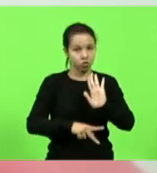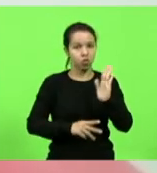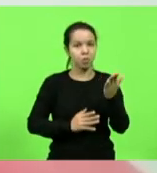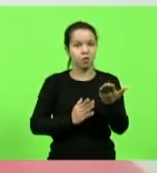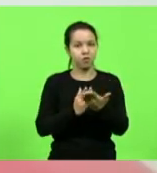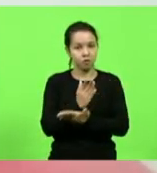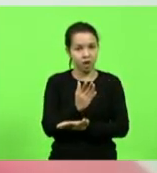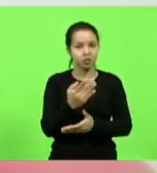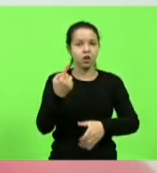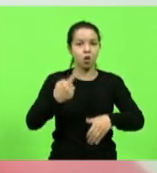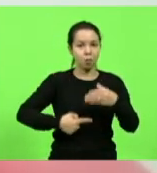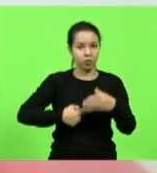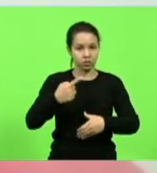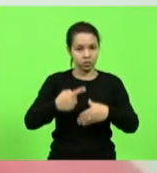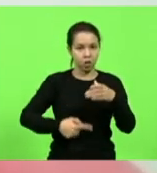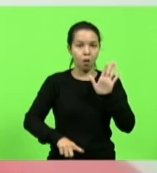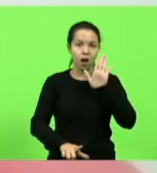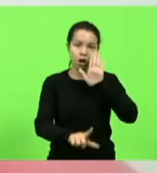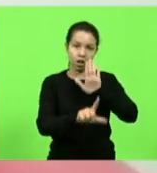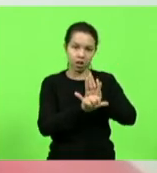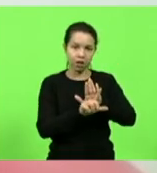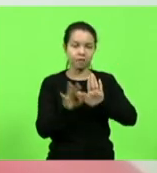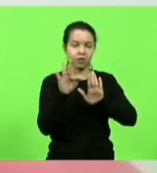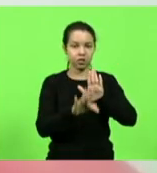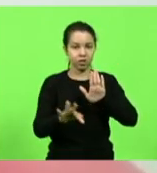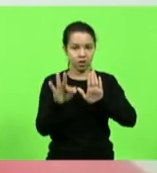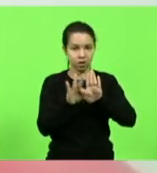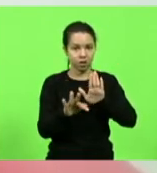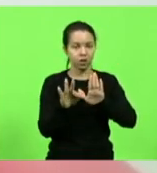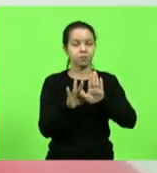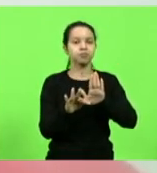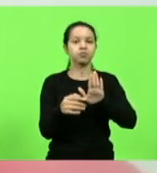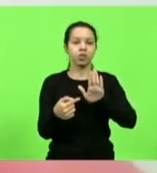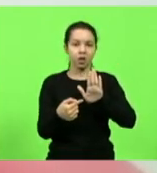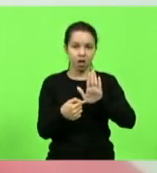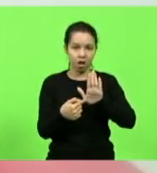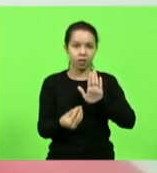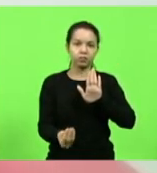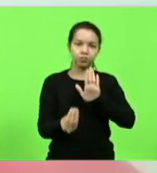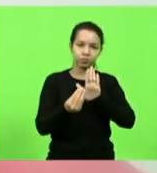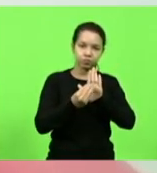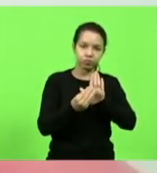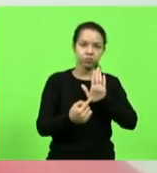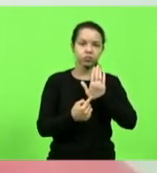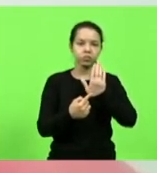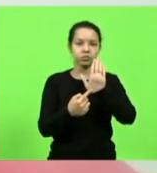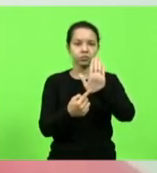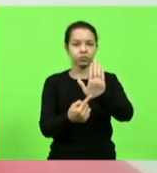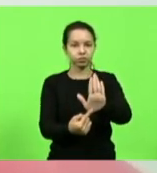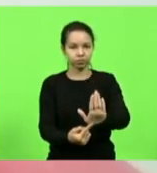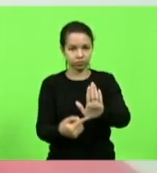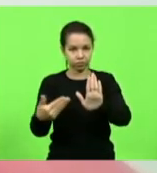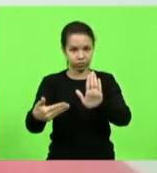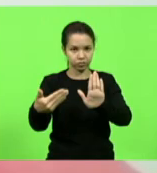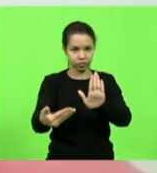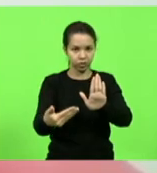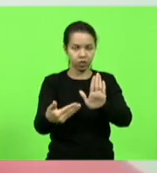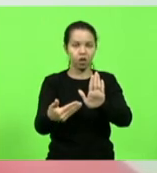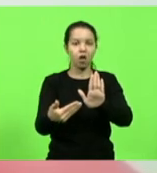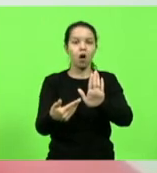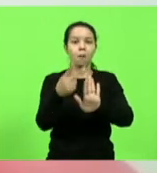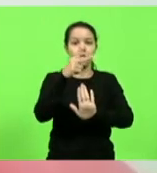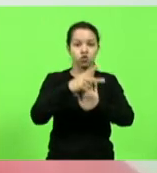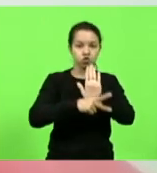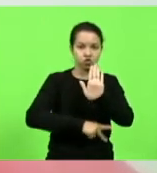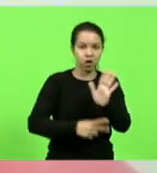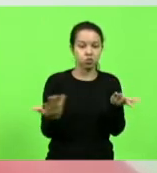comissão, numa lei federal, que inclusive prevê a apresentação de projetos com critérios de inclusão